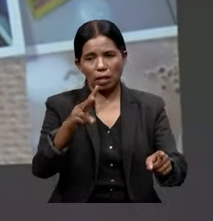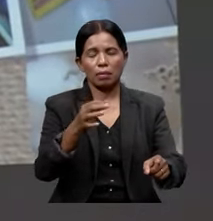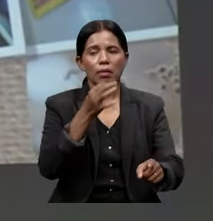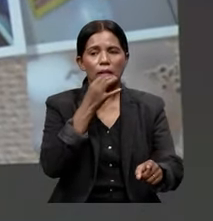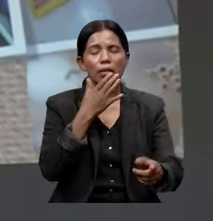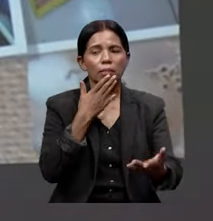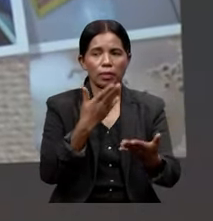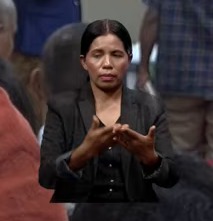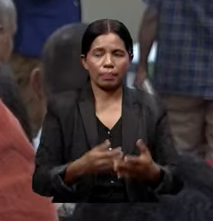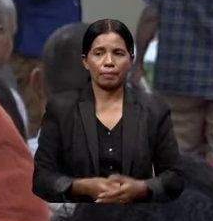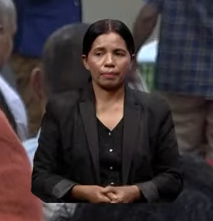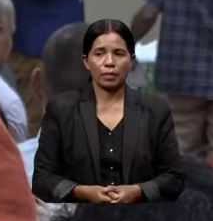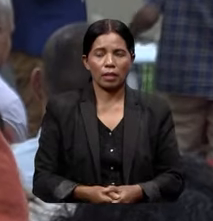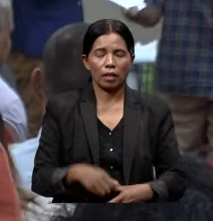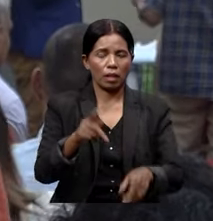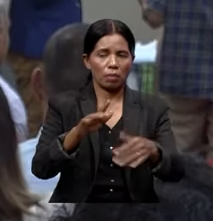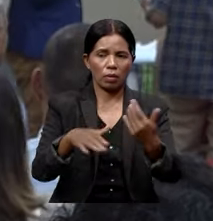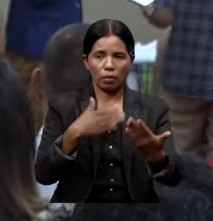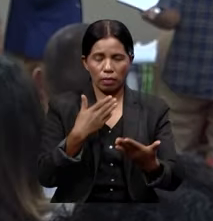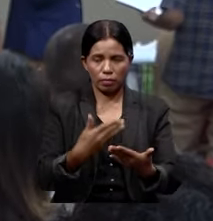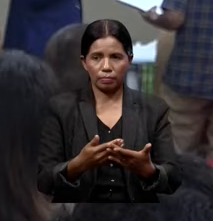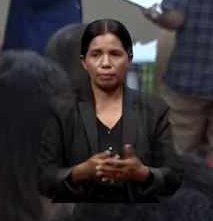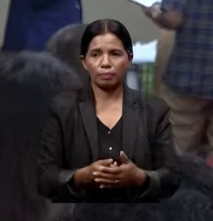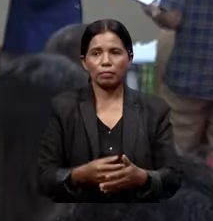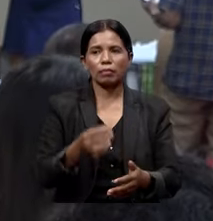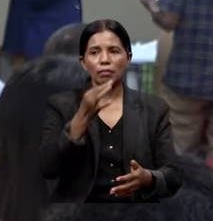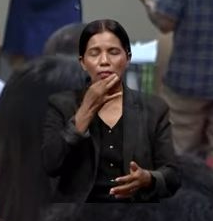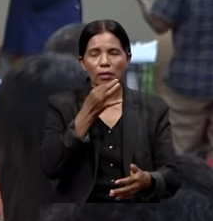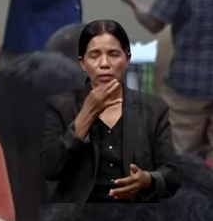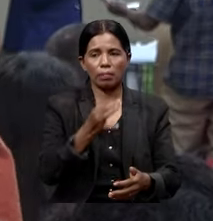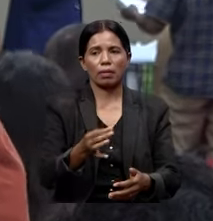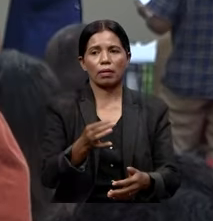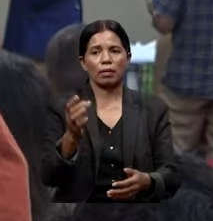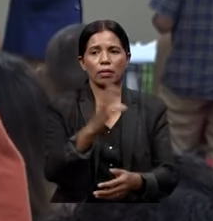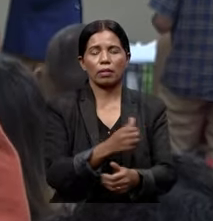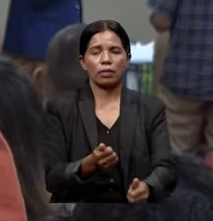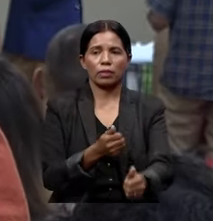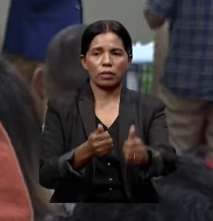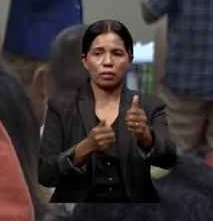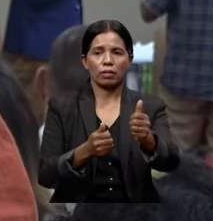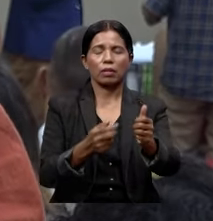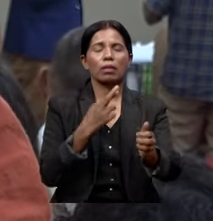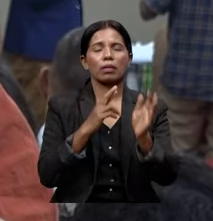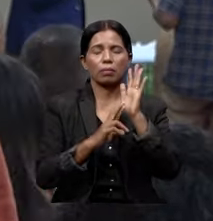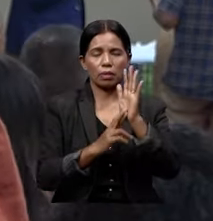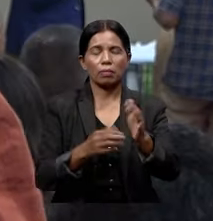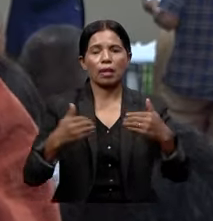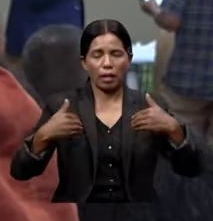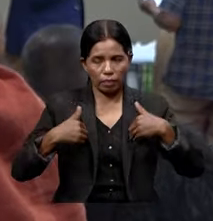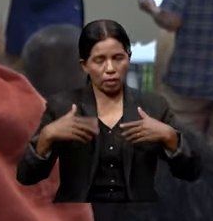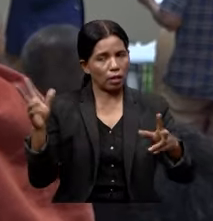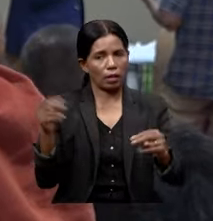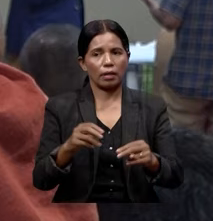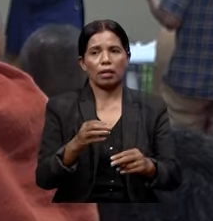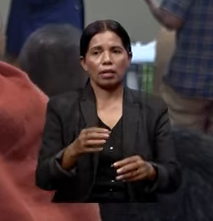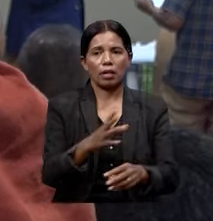hahan. Pula saun serne han duni ai hang ida nebe tuir rekomendasaun nebe iha kalai. Ai